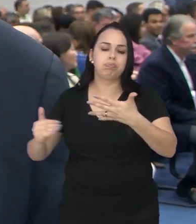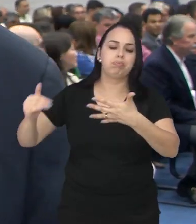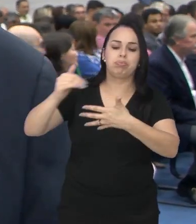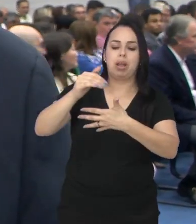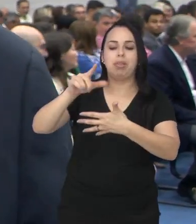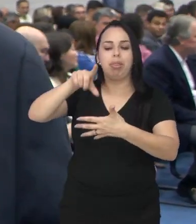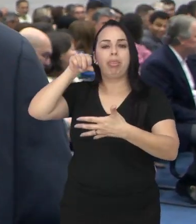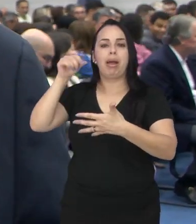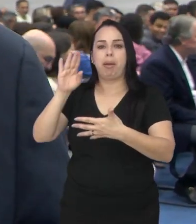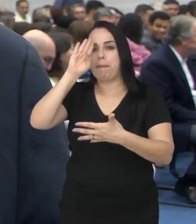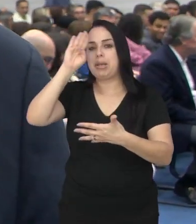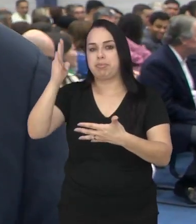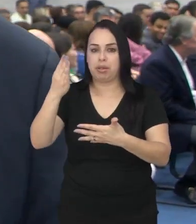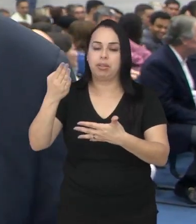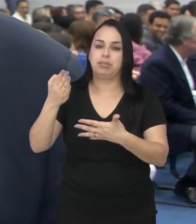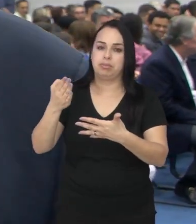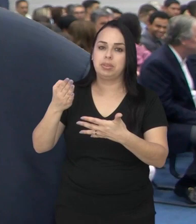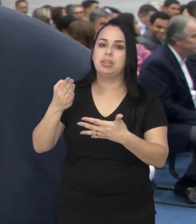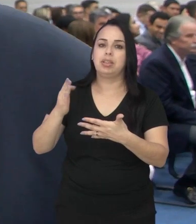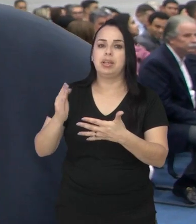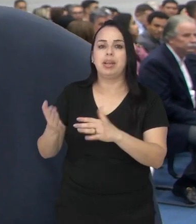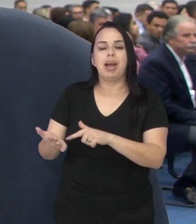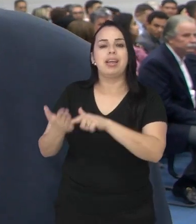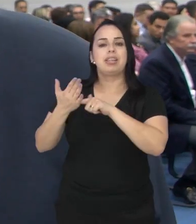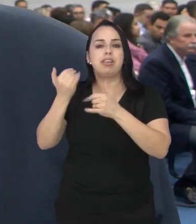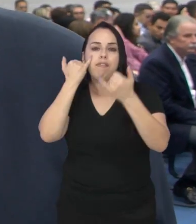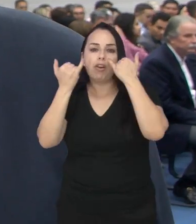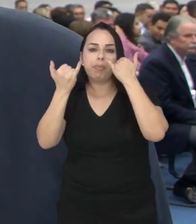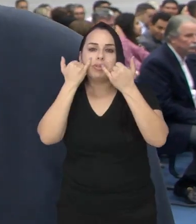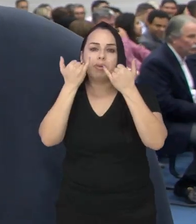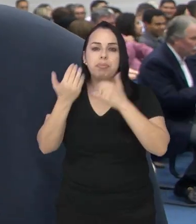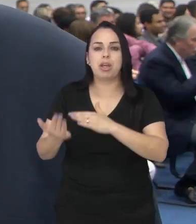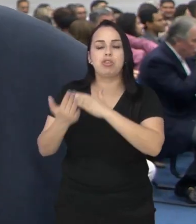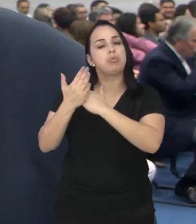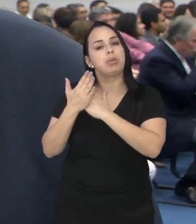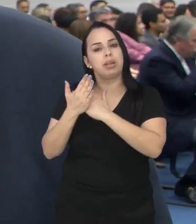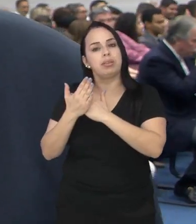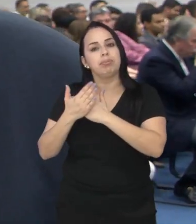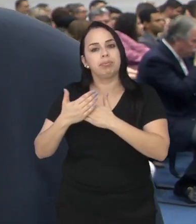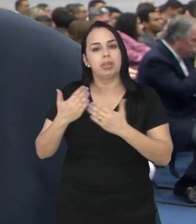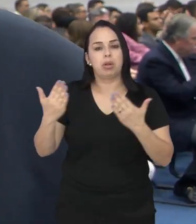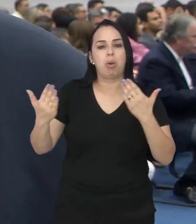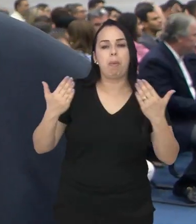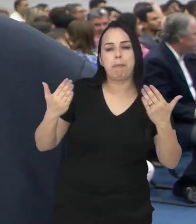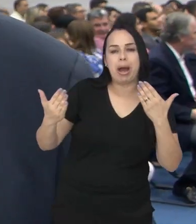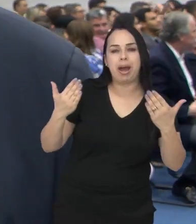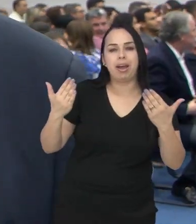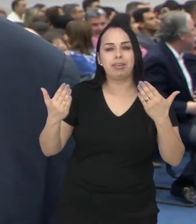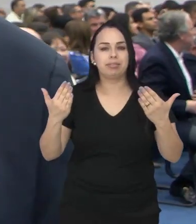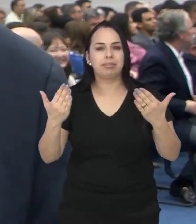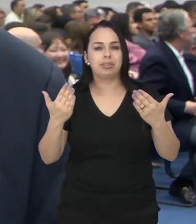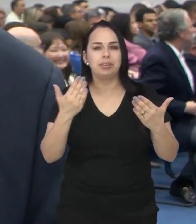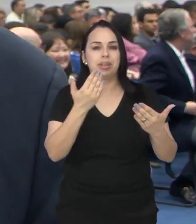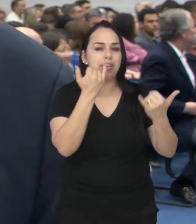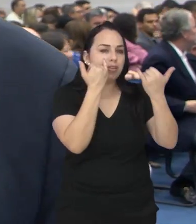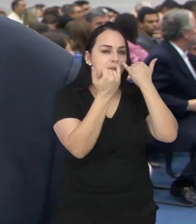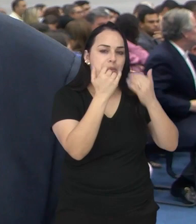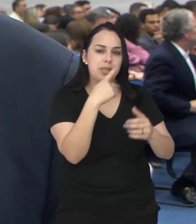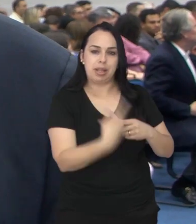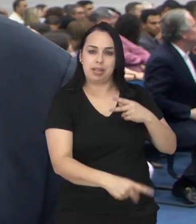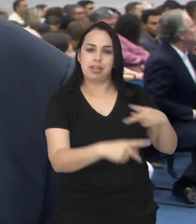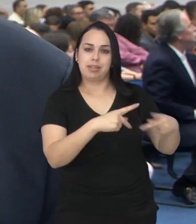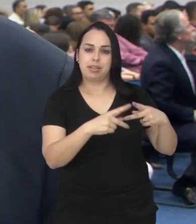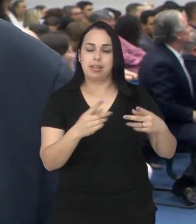efetivas de acordo com as necessidades. Esses dados nos dão muito mais embasamento também para que a gente possa fazer comparativos com as informações que nós temos